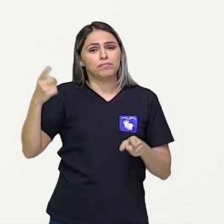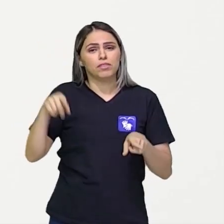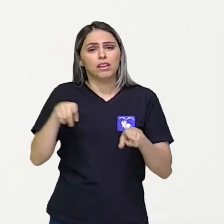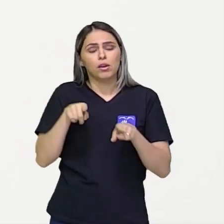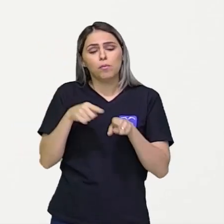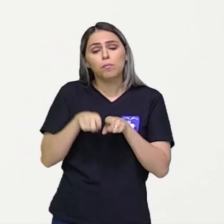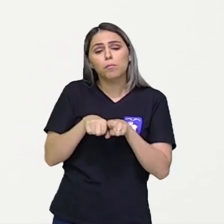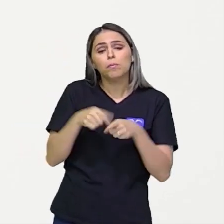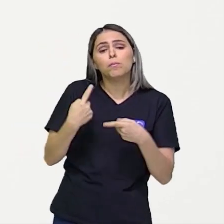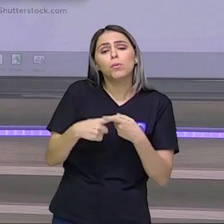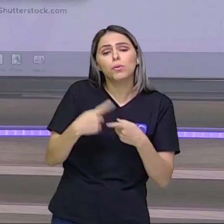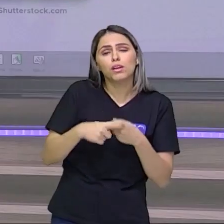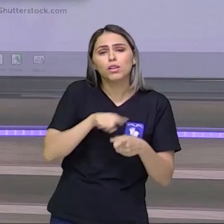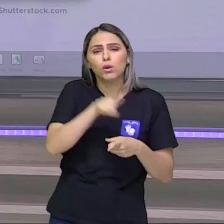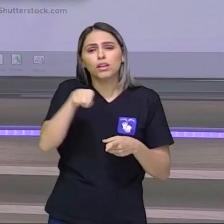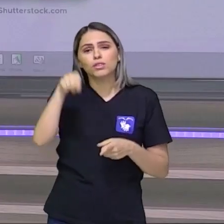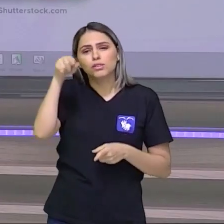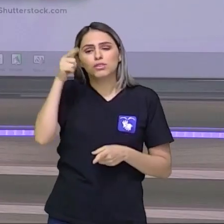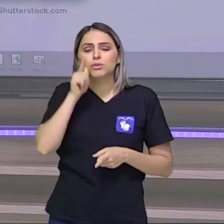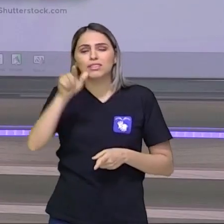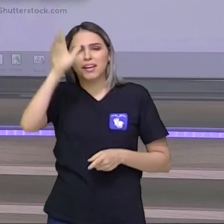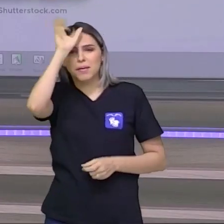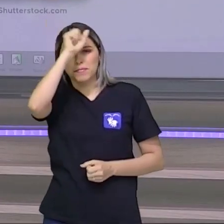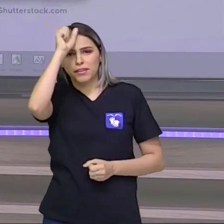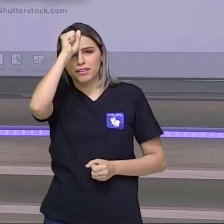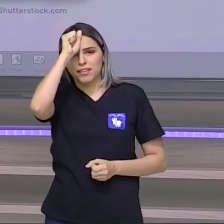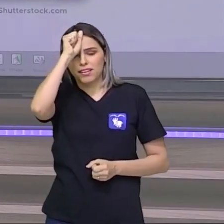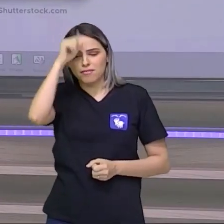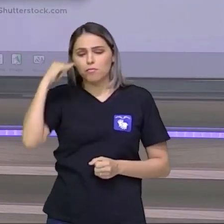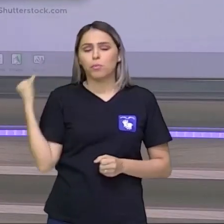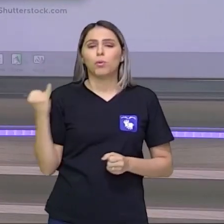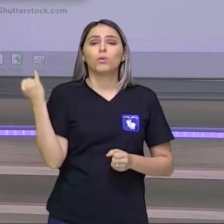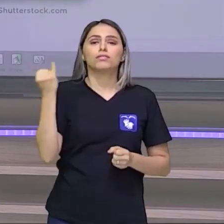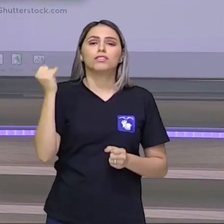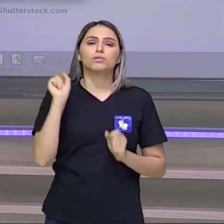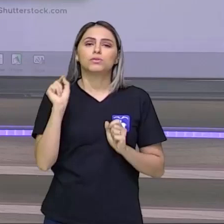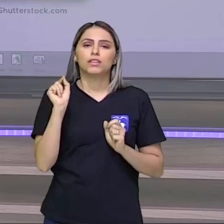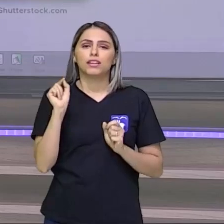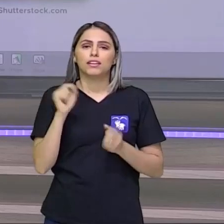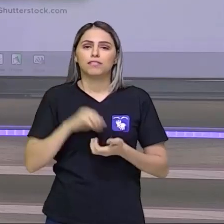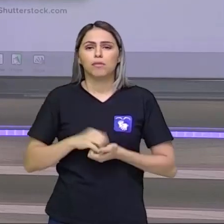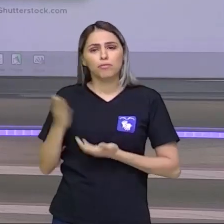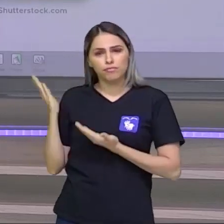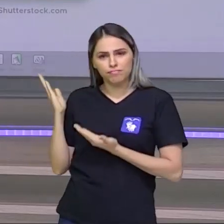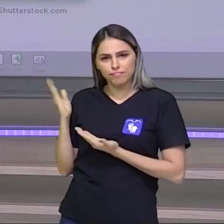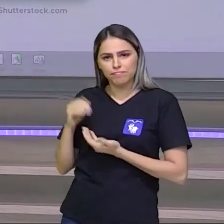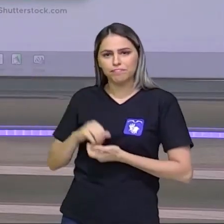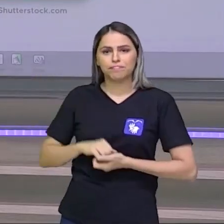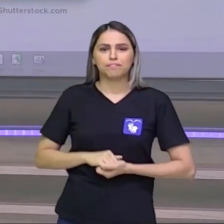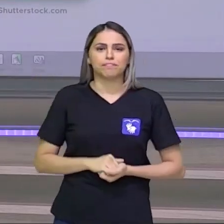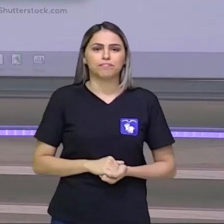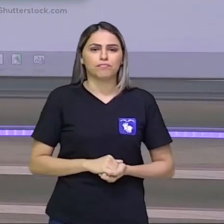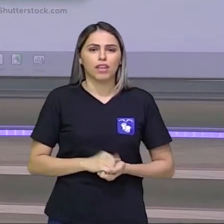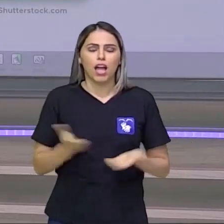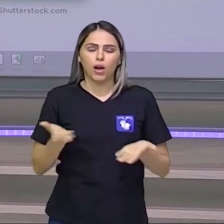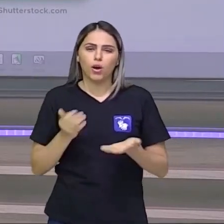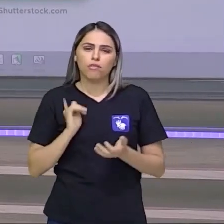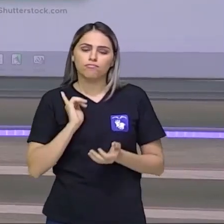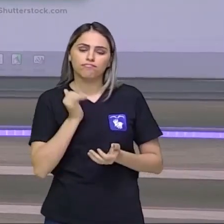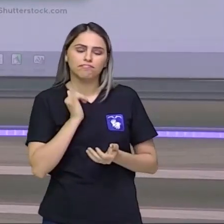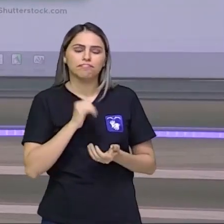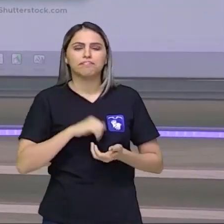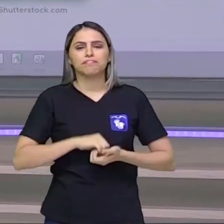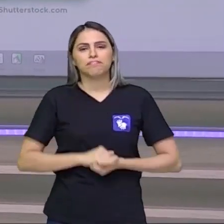nós possamos aprender algo importante. Vamos ver a historinha da formiga e a cigarra? Vou contar a historinha